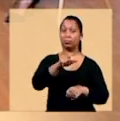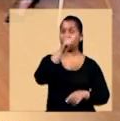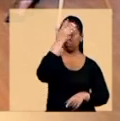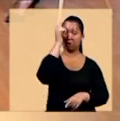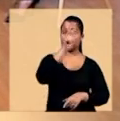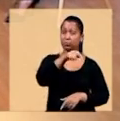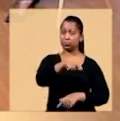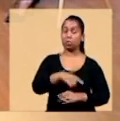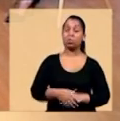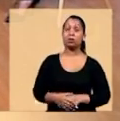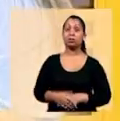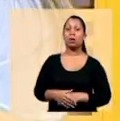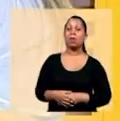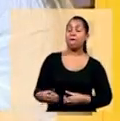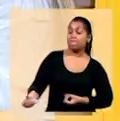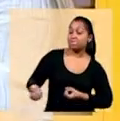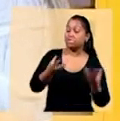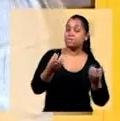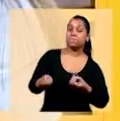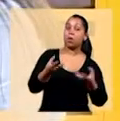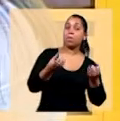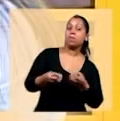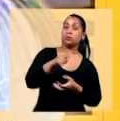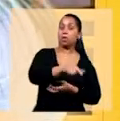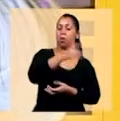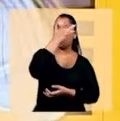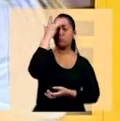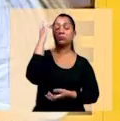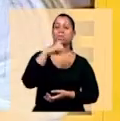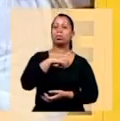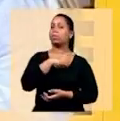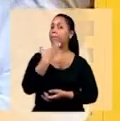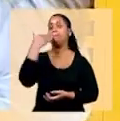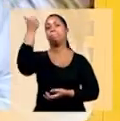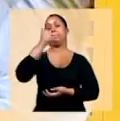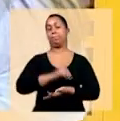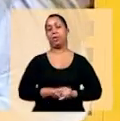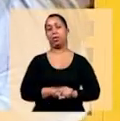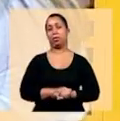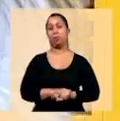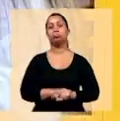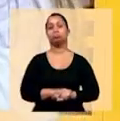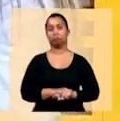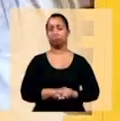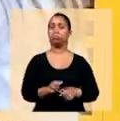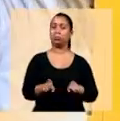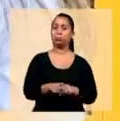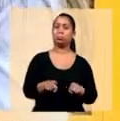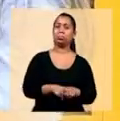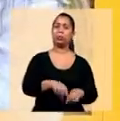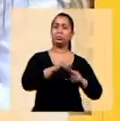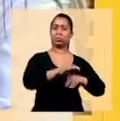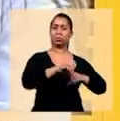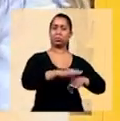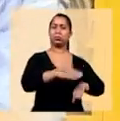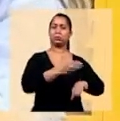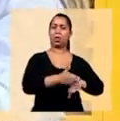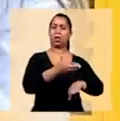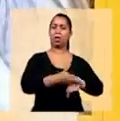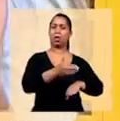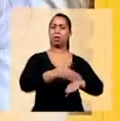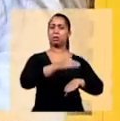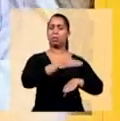colaborador também, né? Então, quanto maior informação que o colaborador tiver, melhor. não é? Além dos treinamentos,